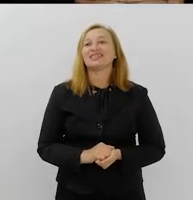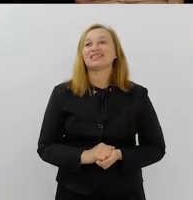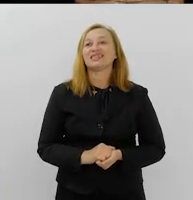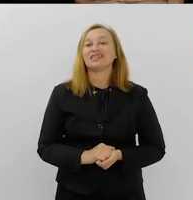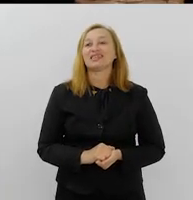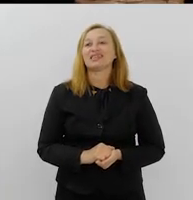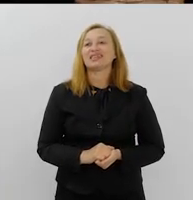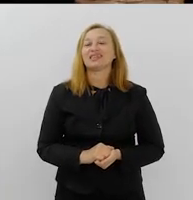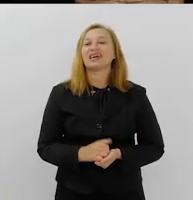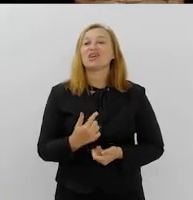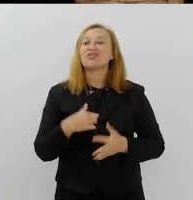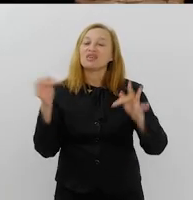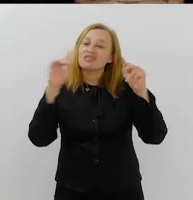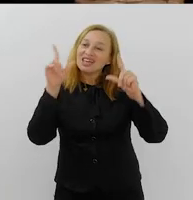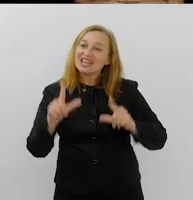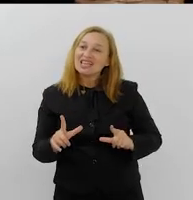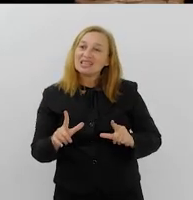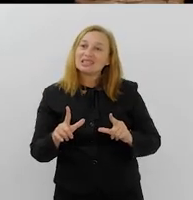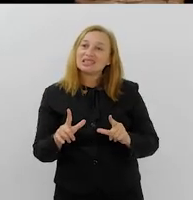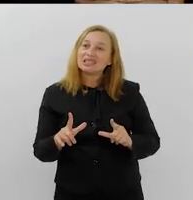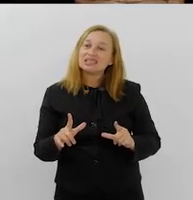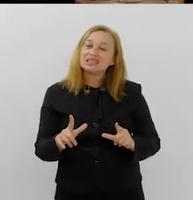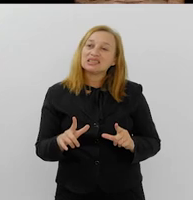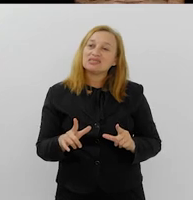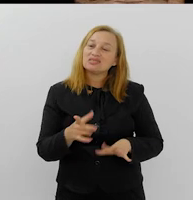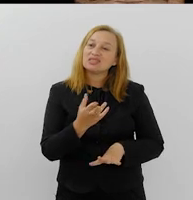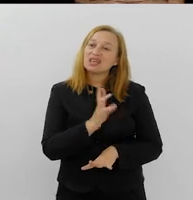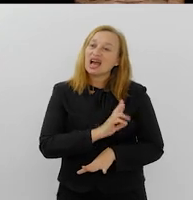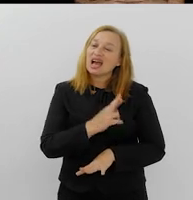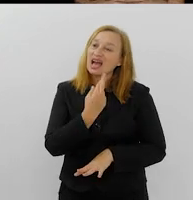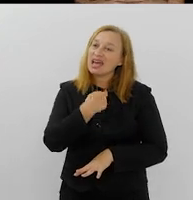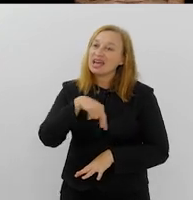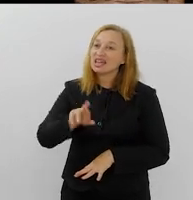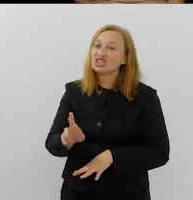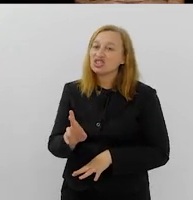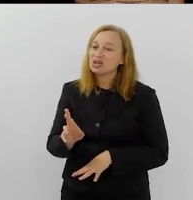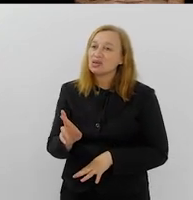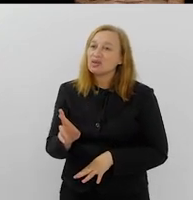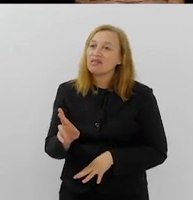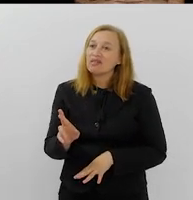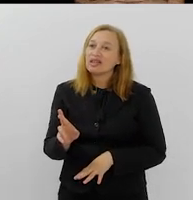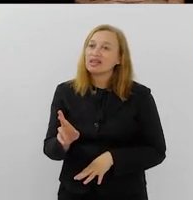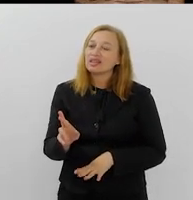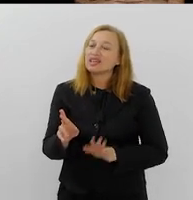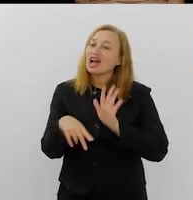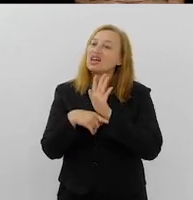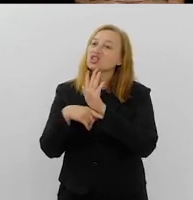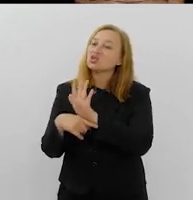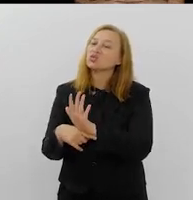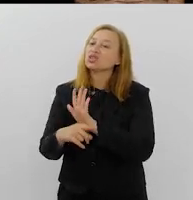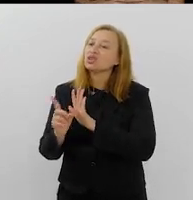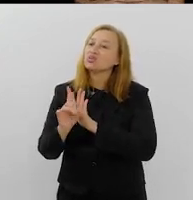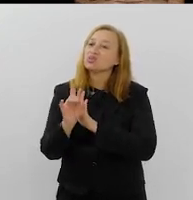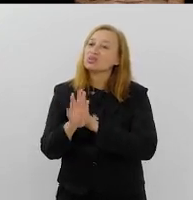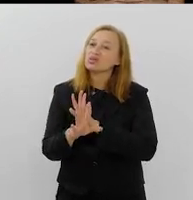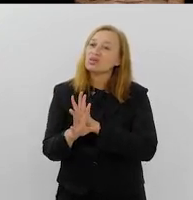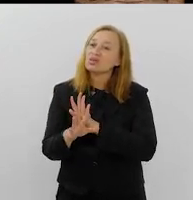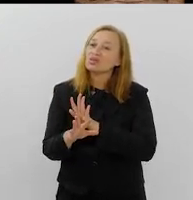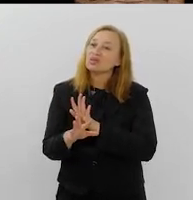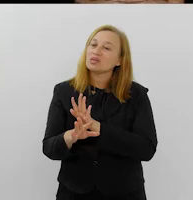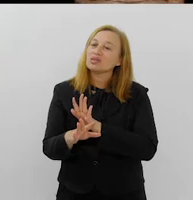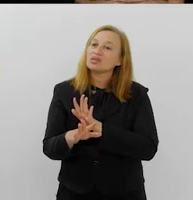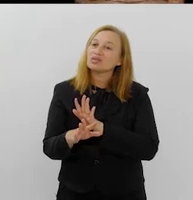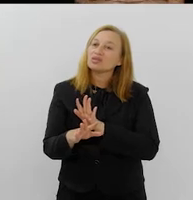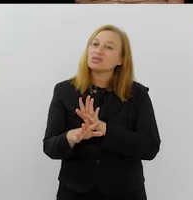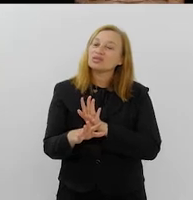isso. Eu fico muito feliz quando a religião, ela te ajuda não